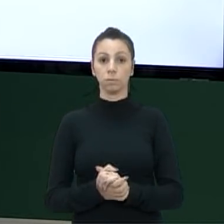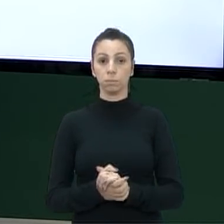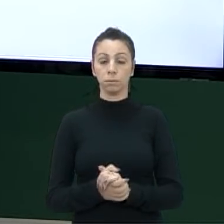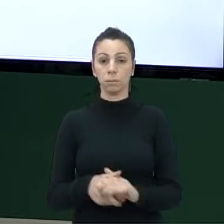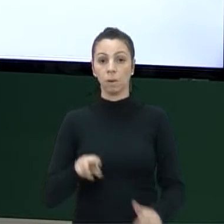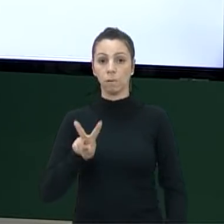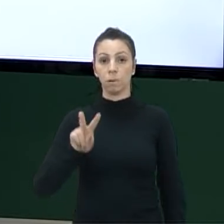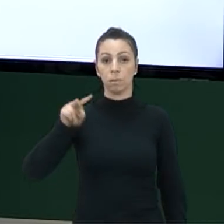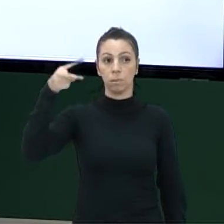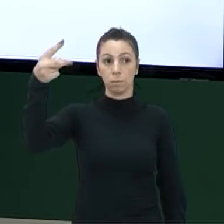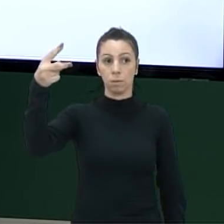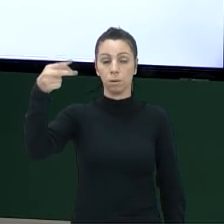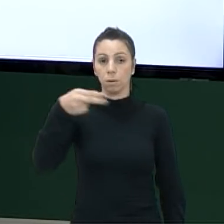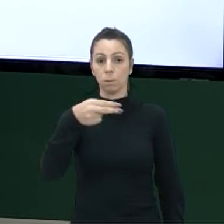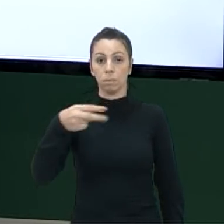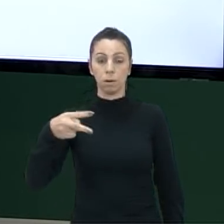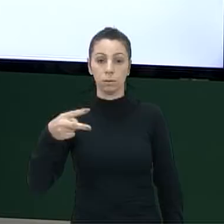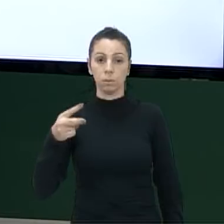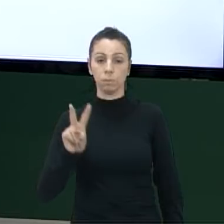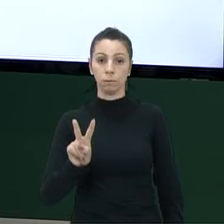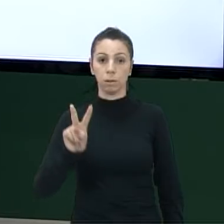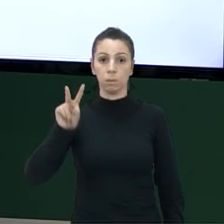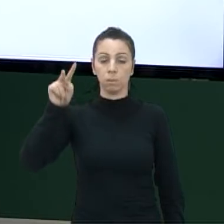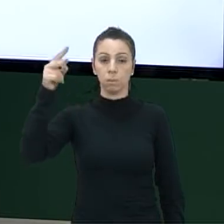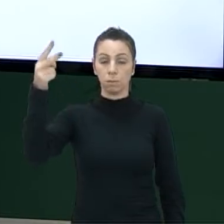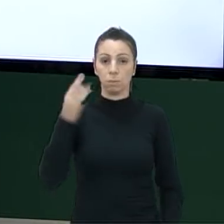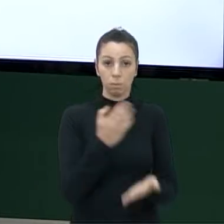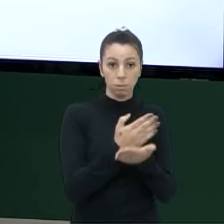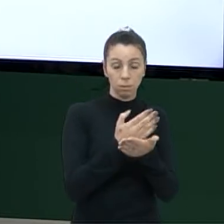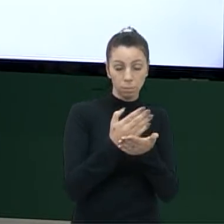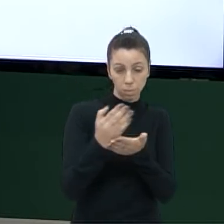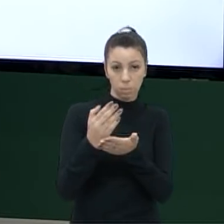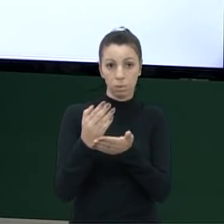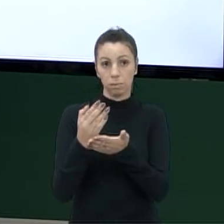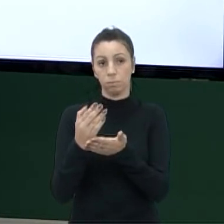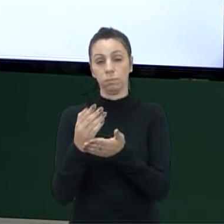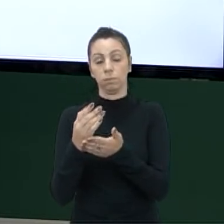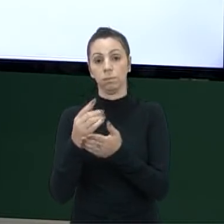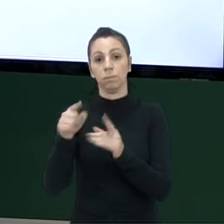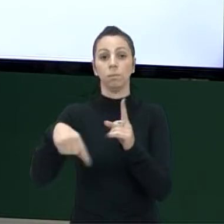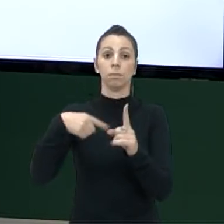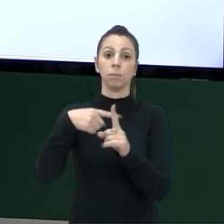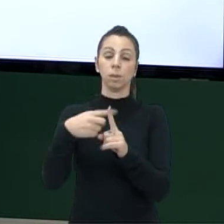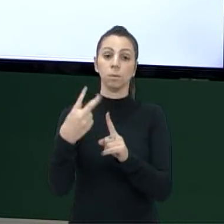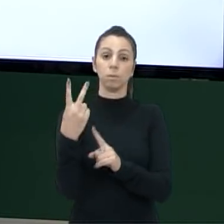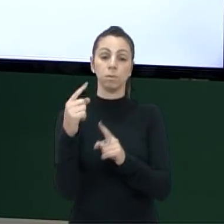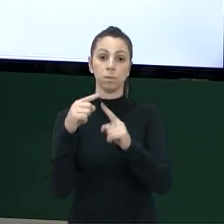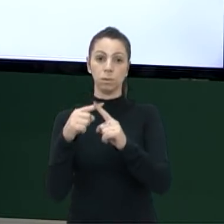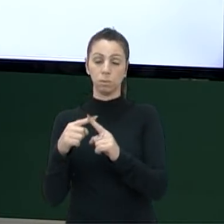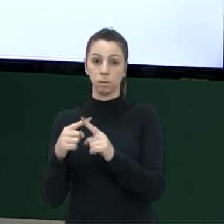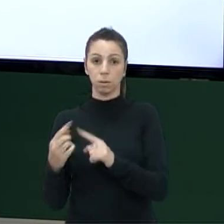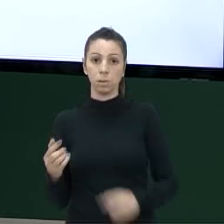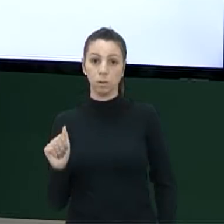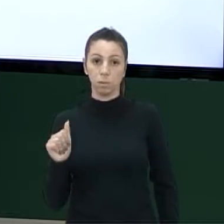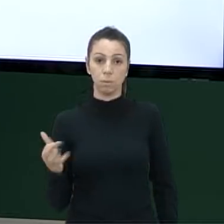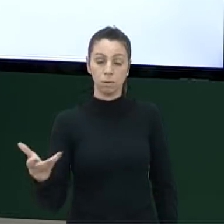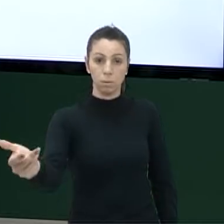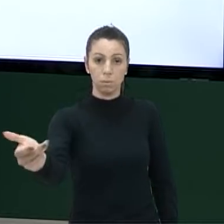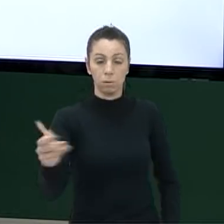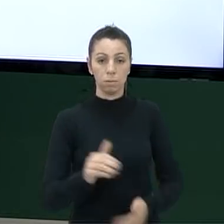ao quadrado, é igual velocidade inicial ao quadrado mais 2 vezes aceleração vezes